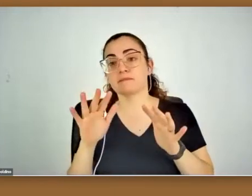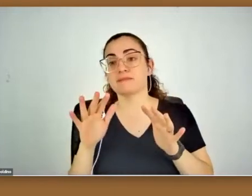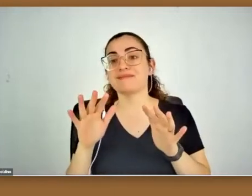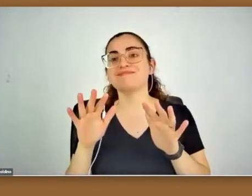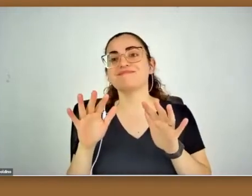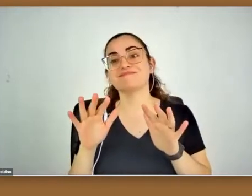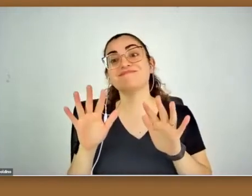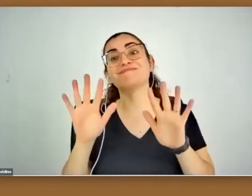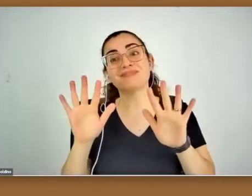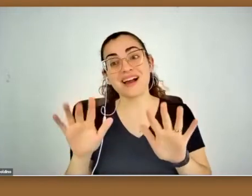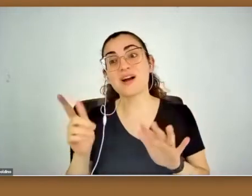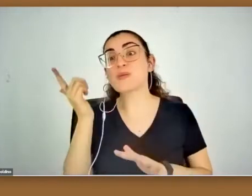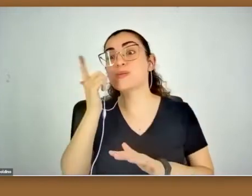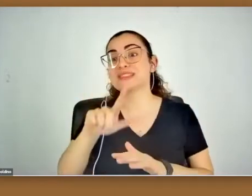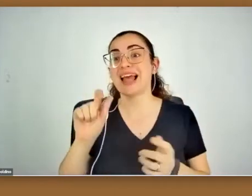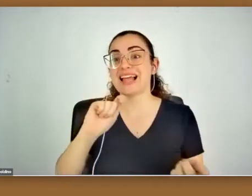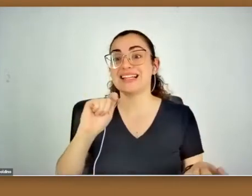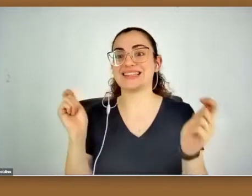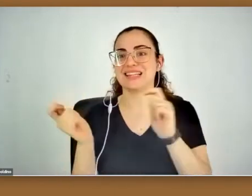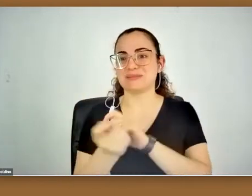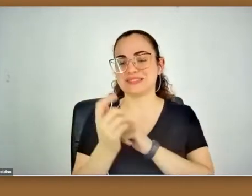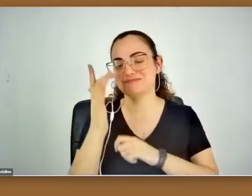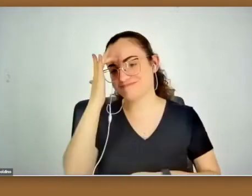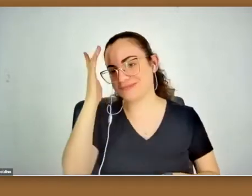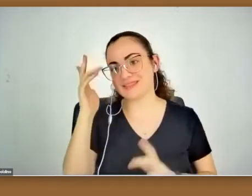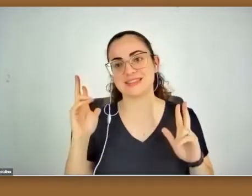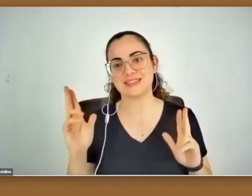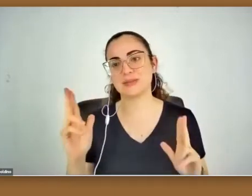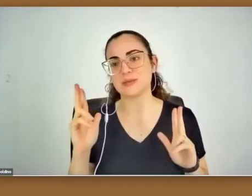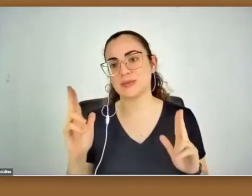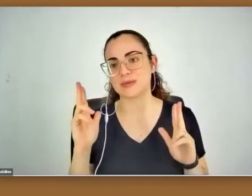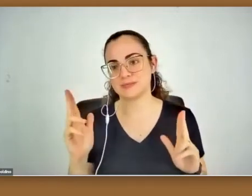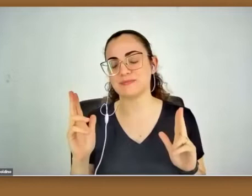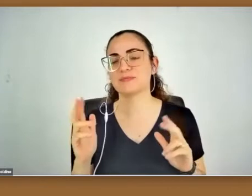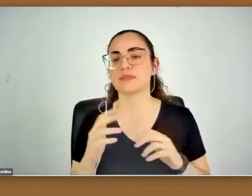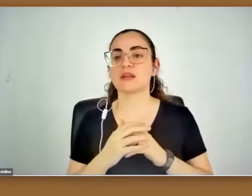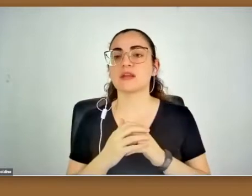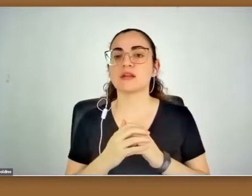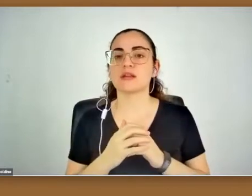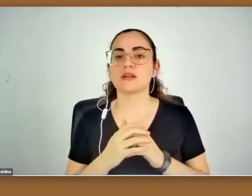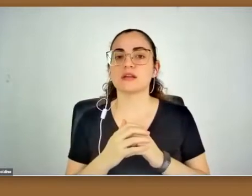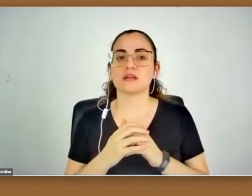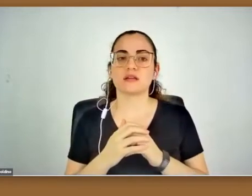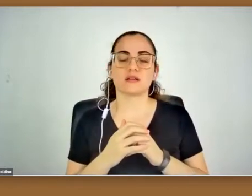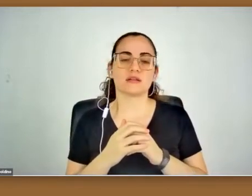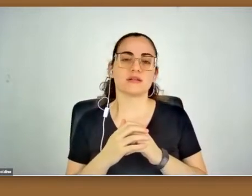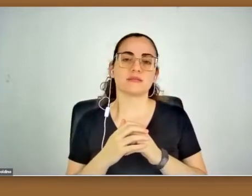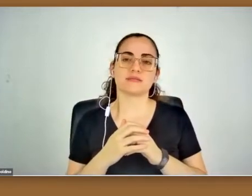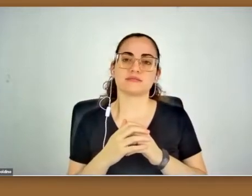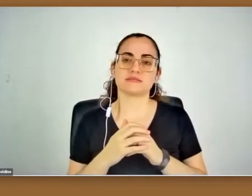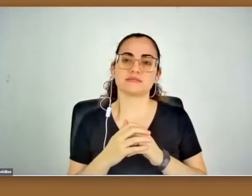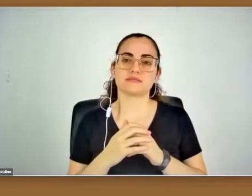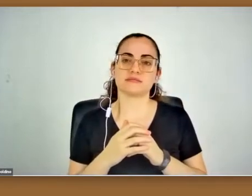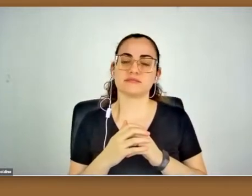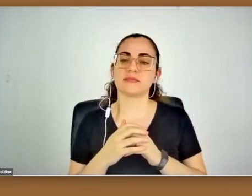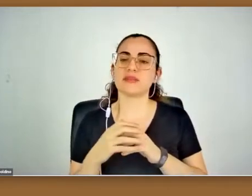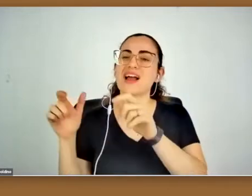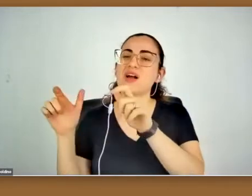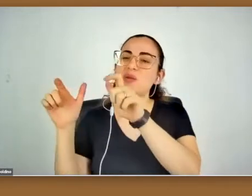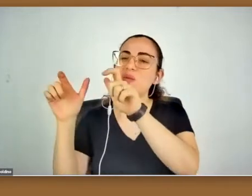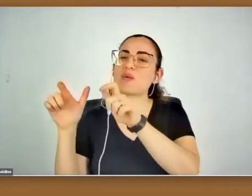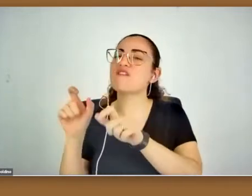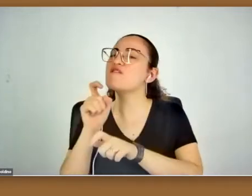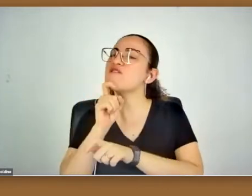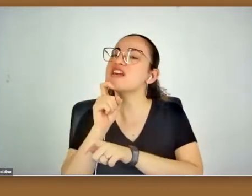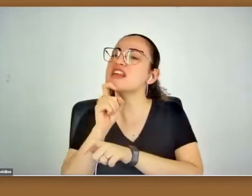como vetor de espalhar aquela doença. O Aedes albopictus tem menos, né, porque ele fica mais em áreas mais frias, um